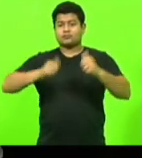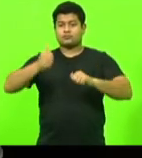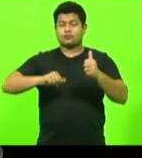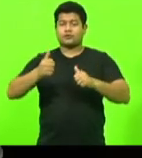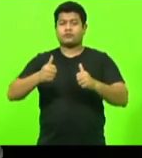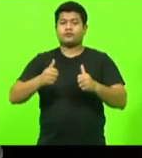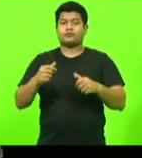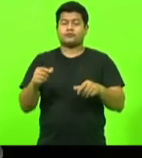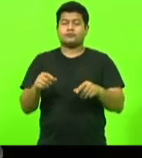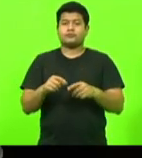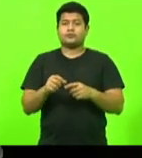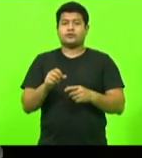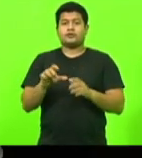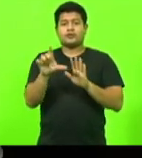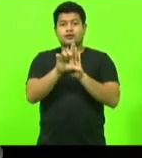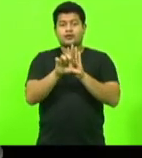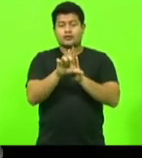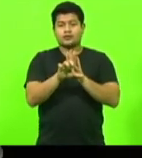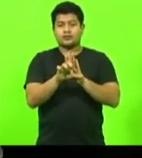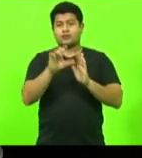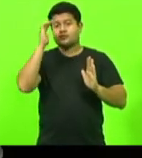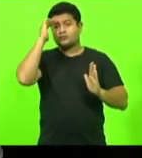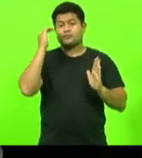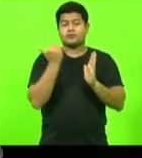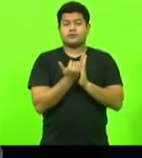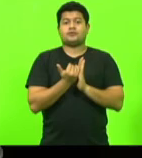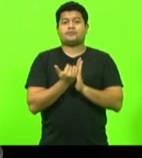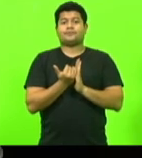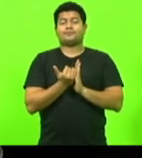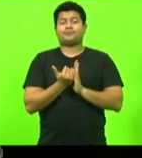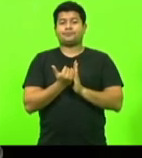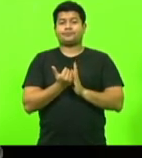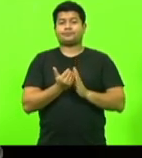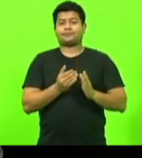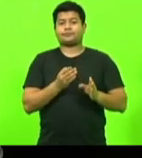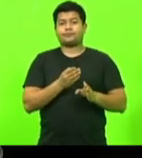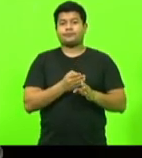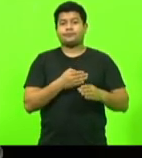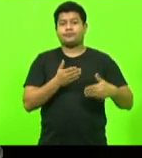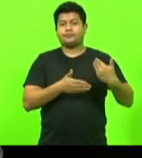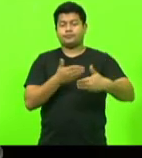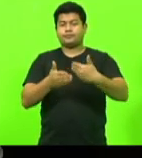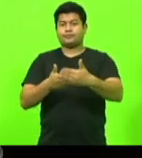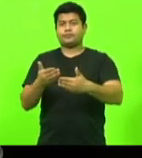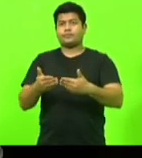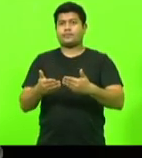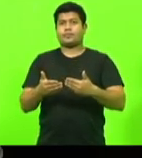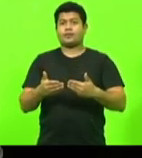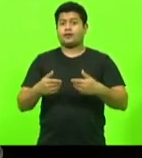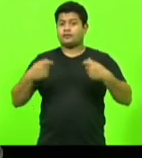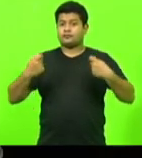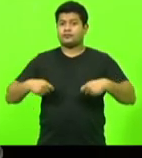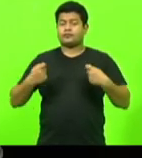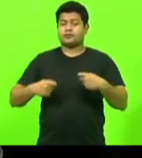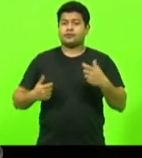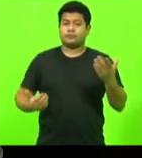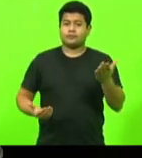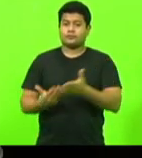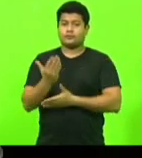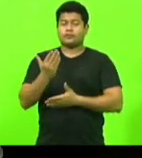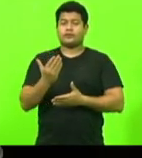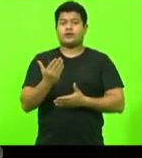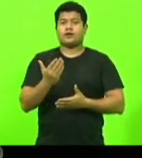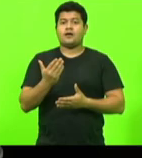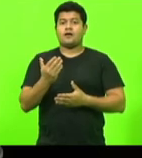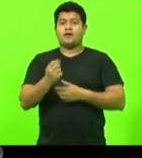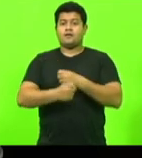cumprimento das legislações estaduais ao longo dos anos, em razão da necessária aprovação das contas anuais